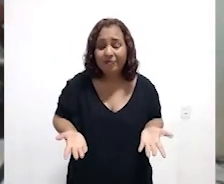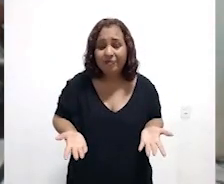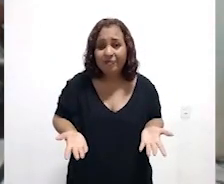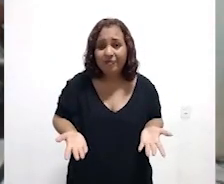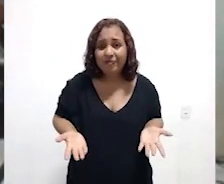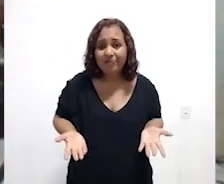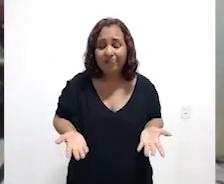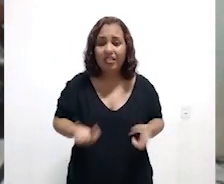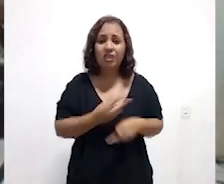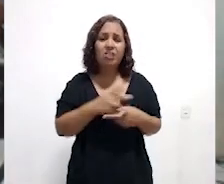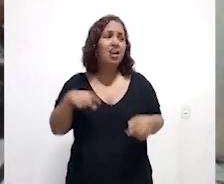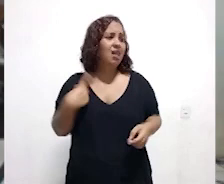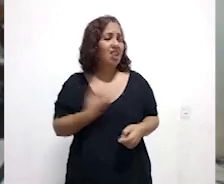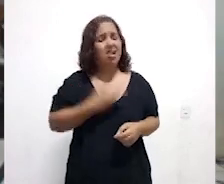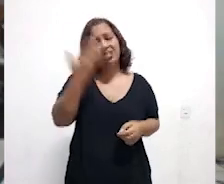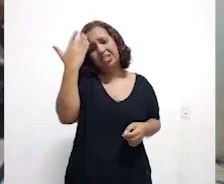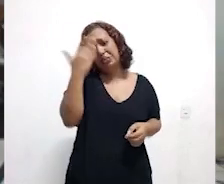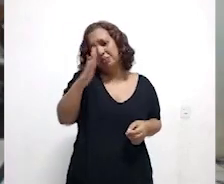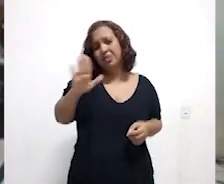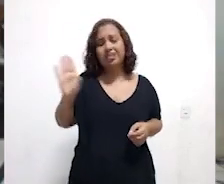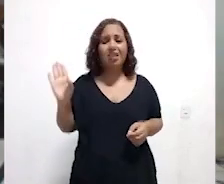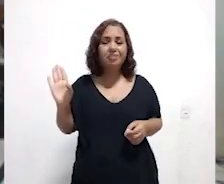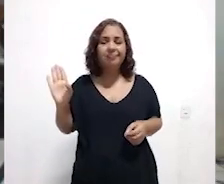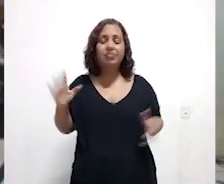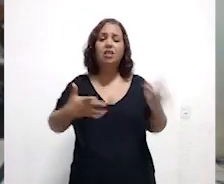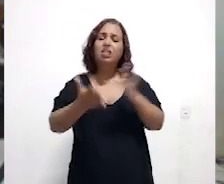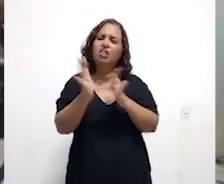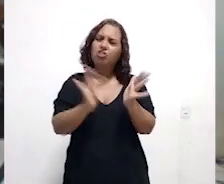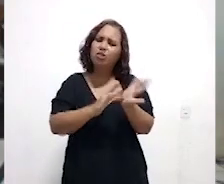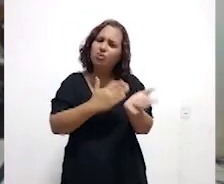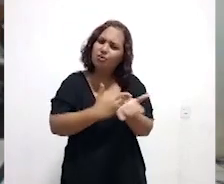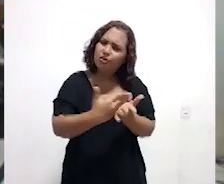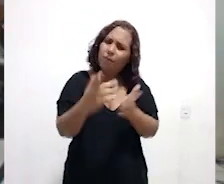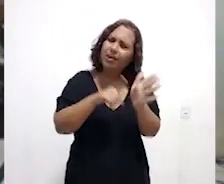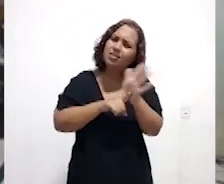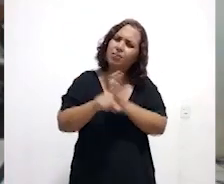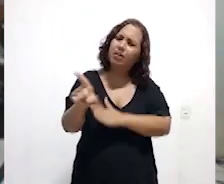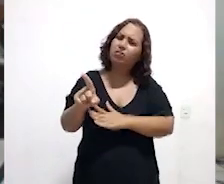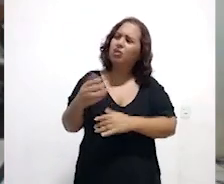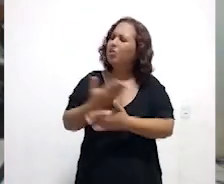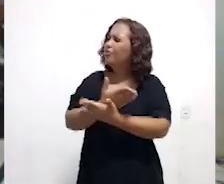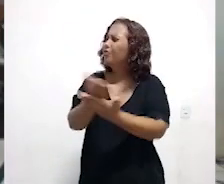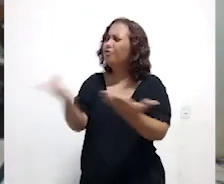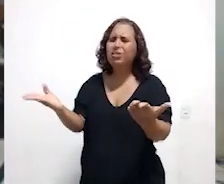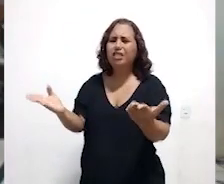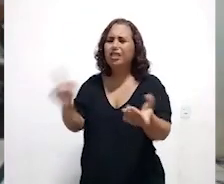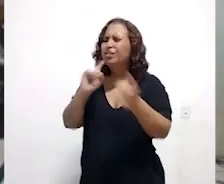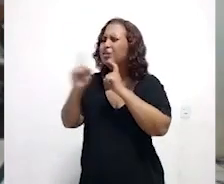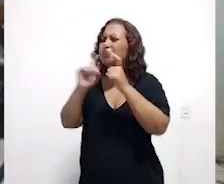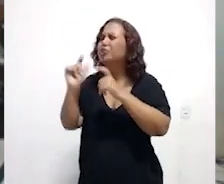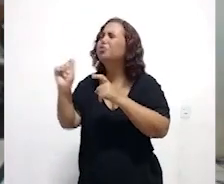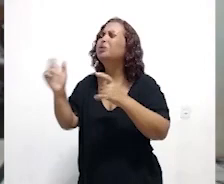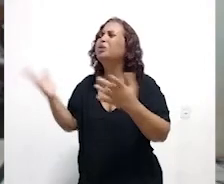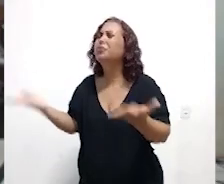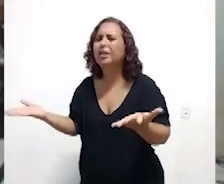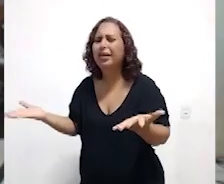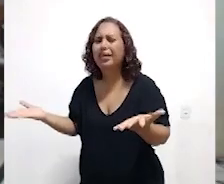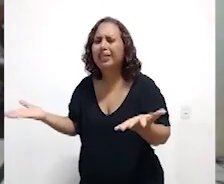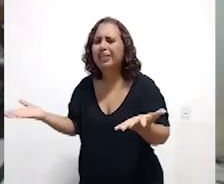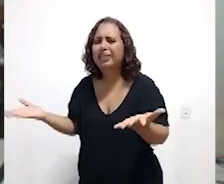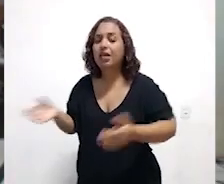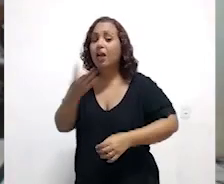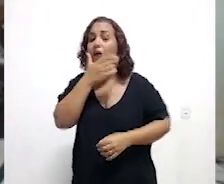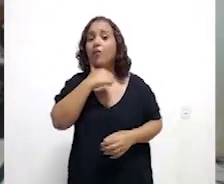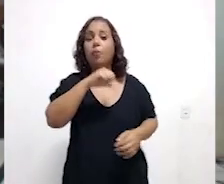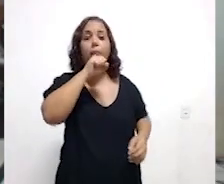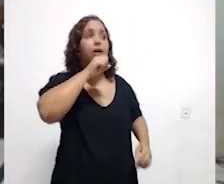a gente não sabe, né? Jesus começa perguntando sobre o que vocês estão discutindo, mas o pai interrompe tudo ali. Eu acho que não